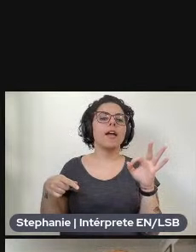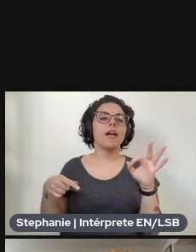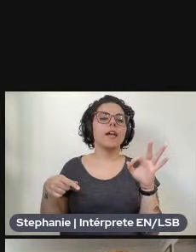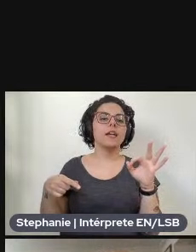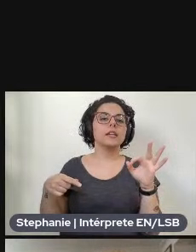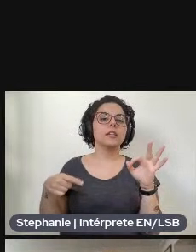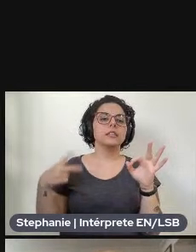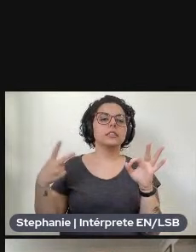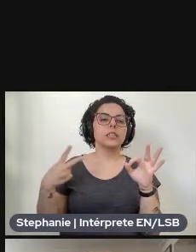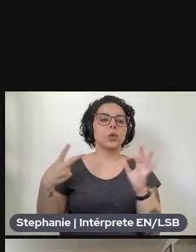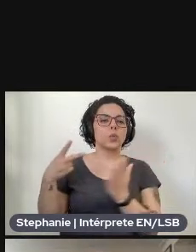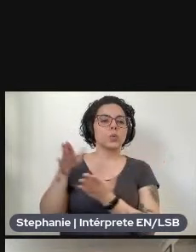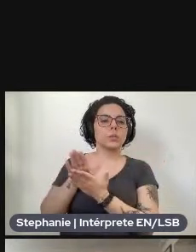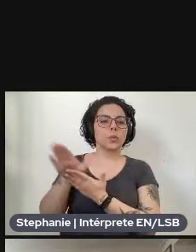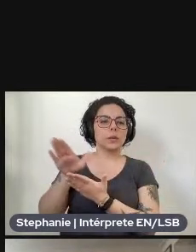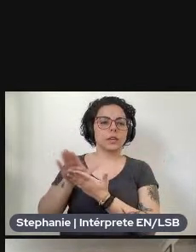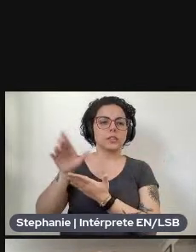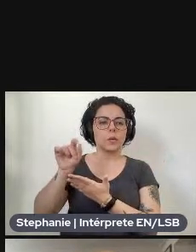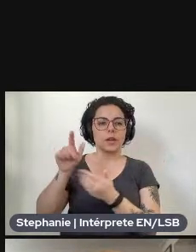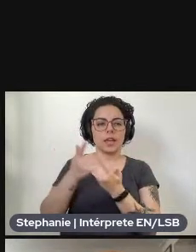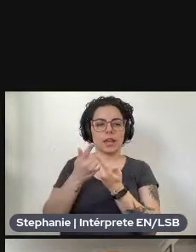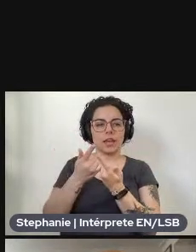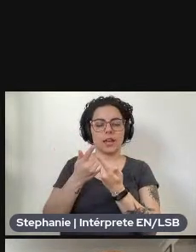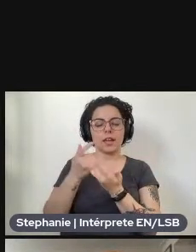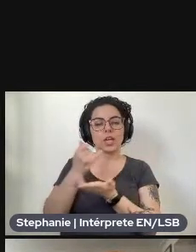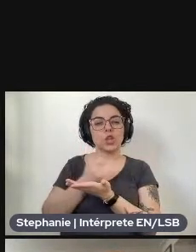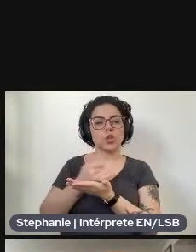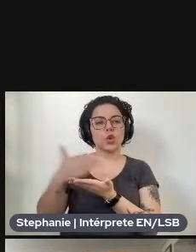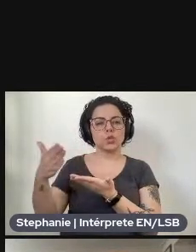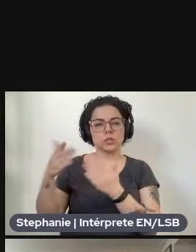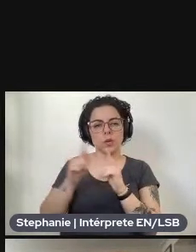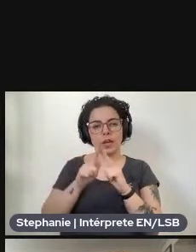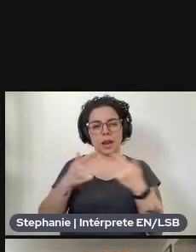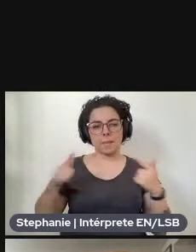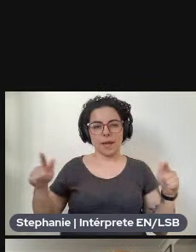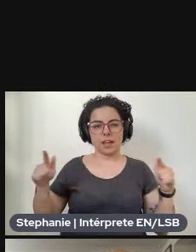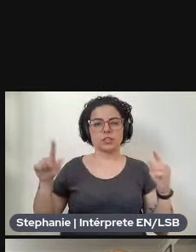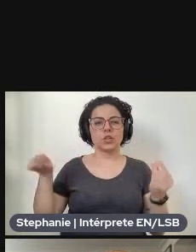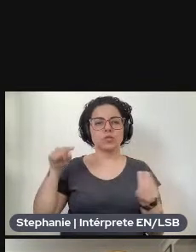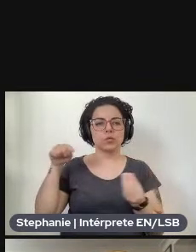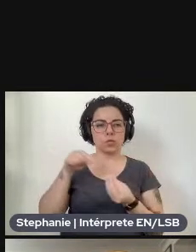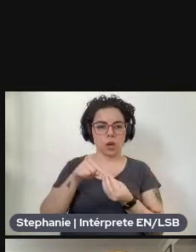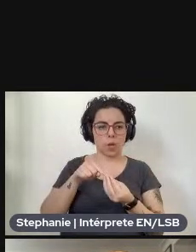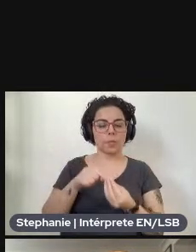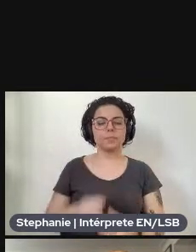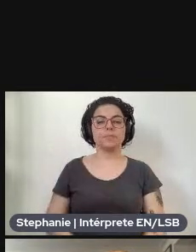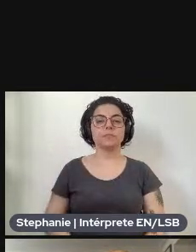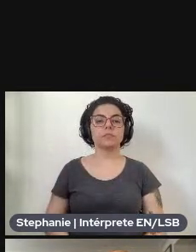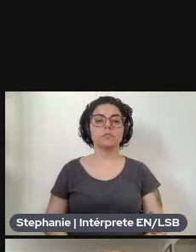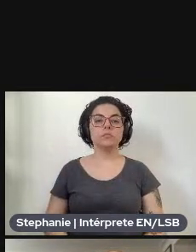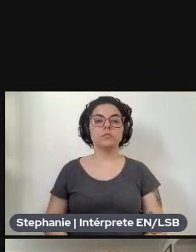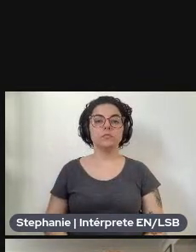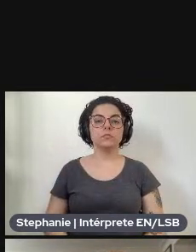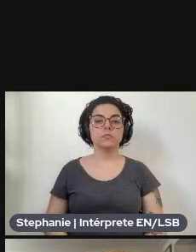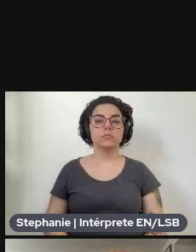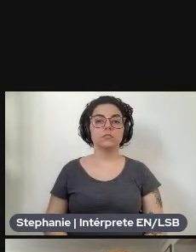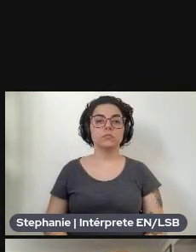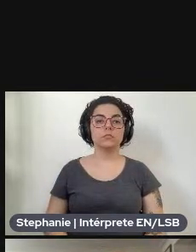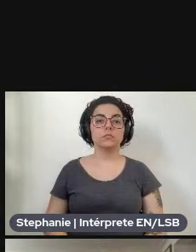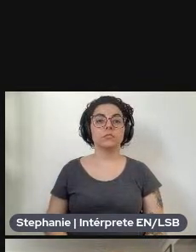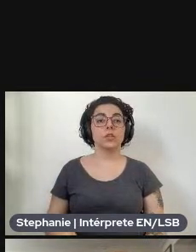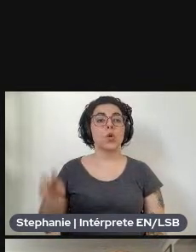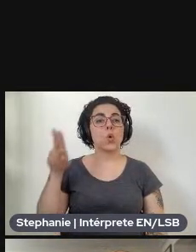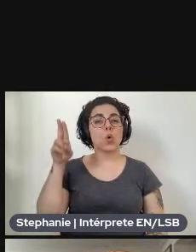edição da gramática, da introdução à gramática funcional. E ele diz: "It is of little use having